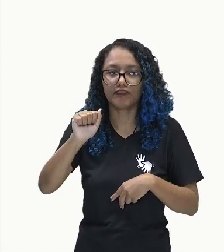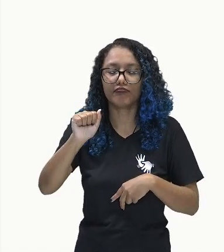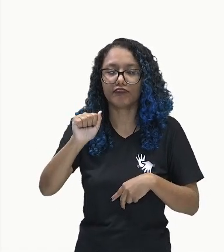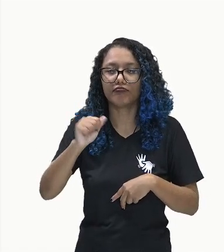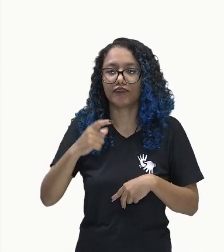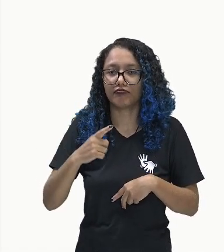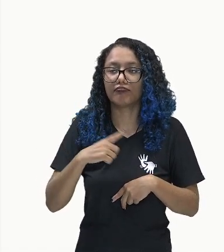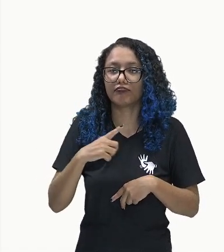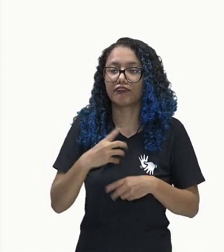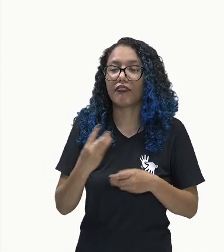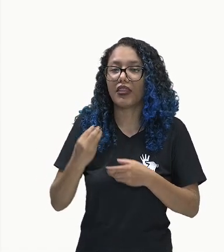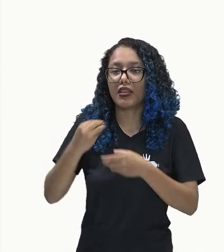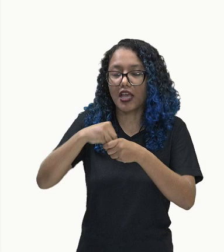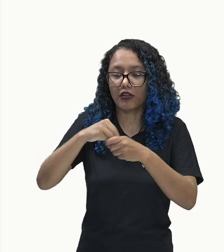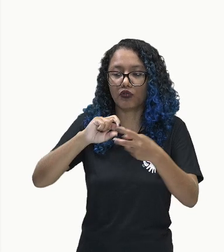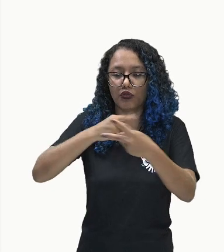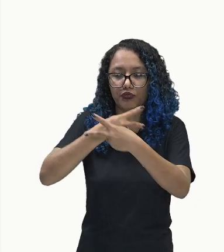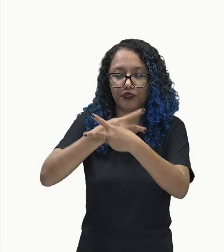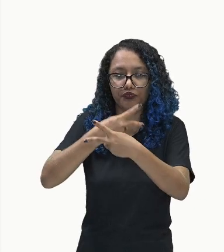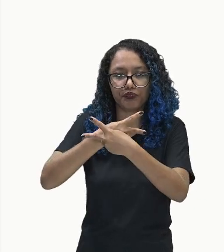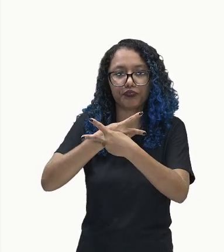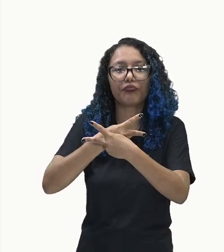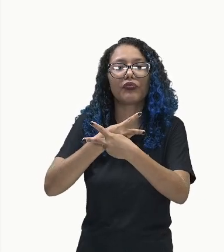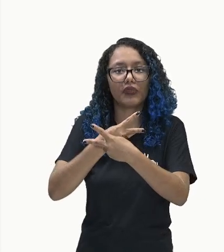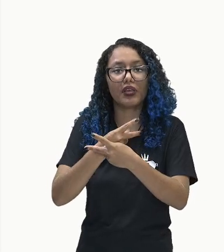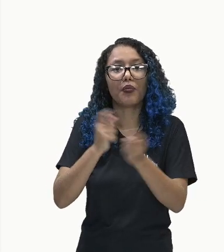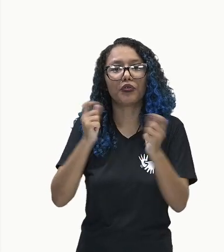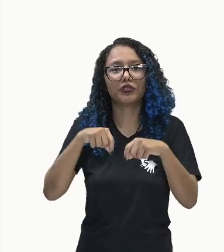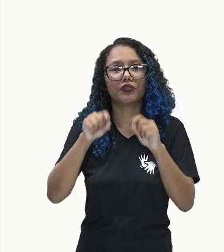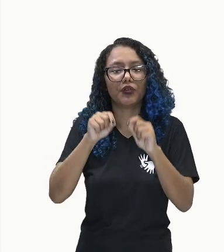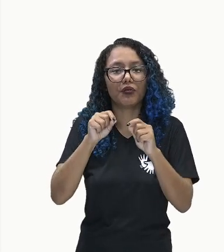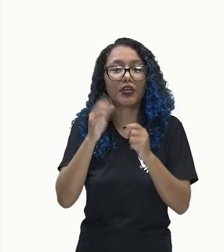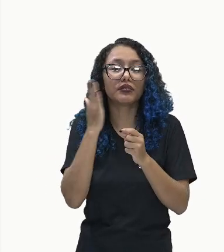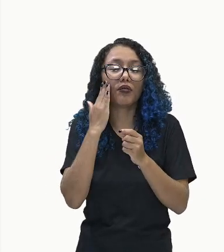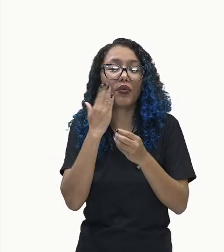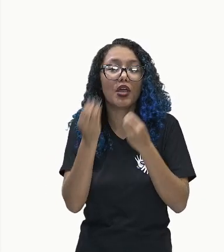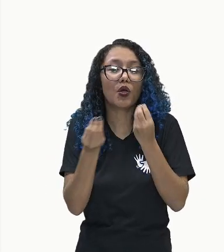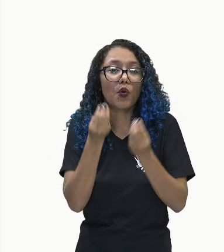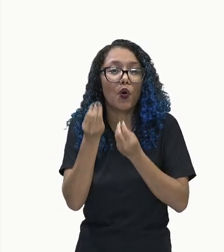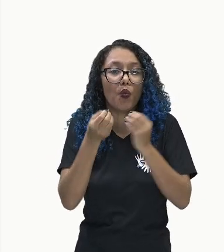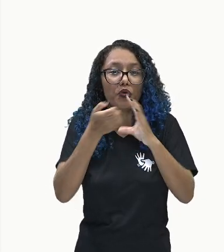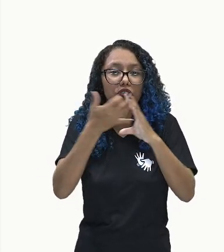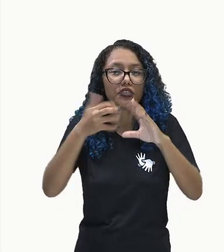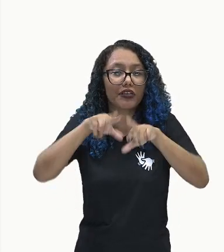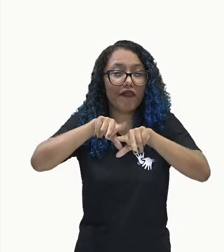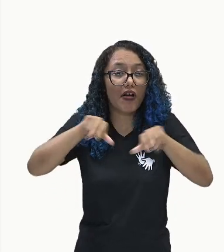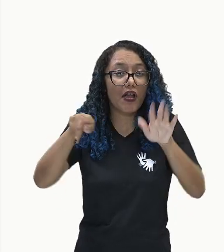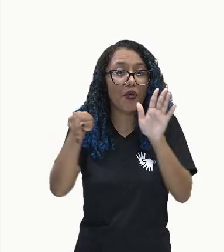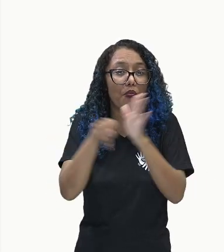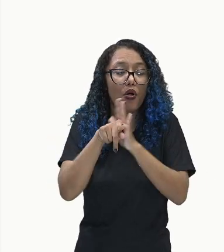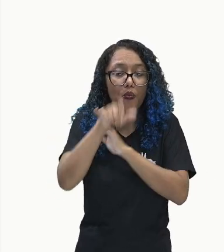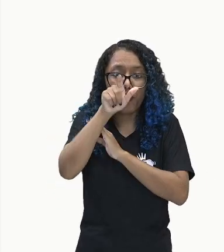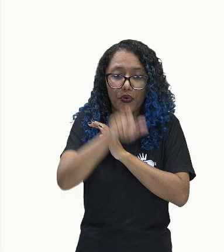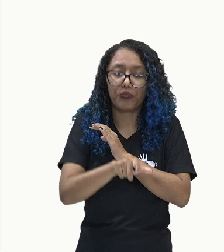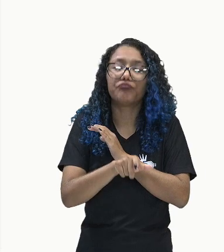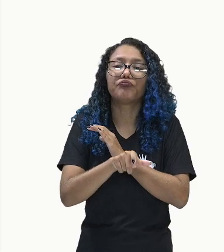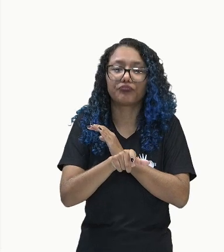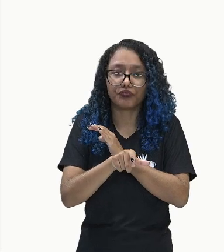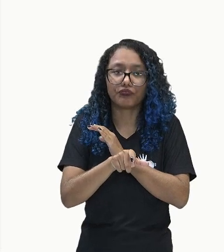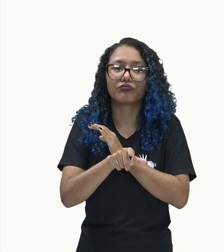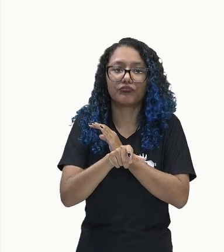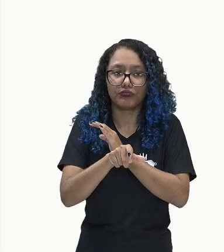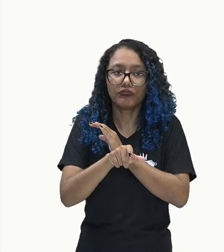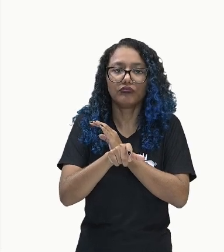cromossomos e eles determinam muitas características do indivíduo, né? Então, essas características do